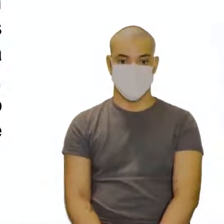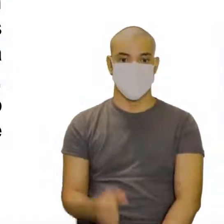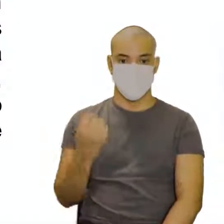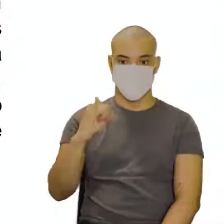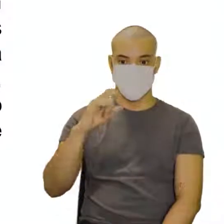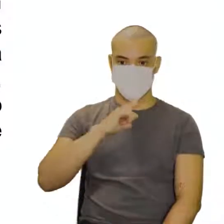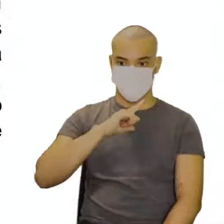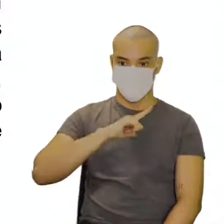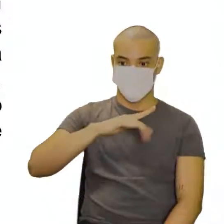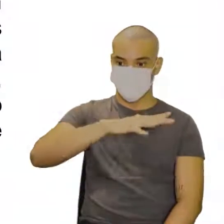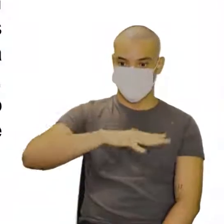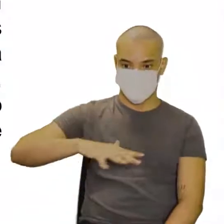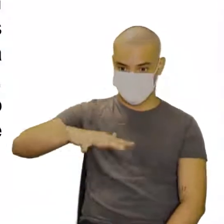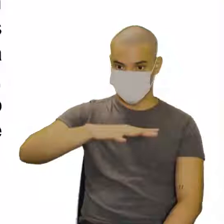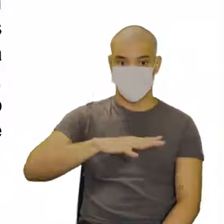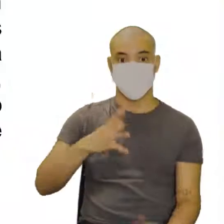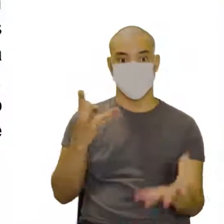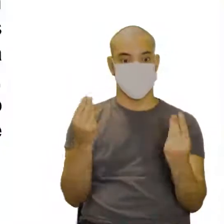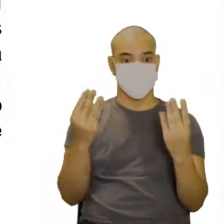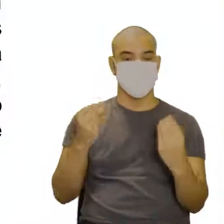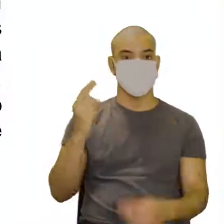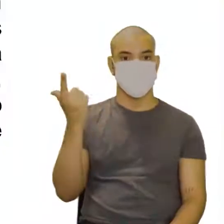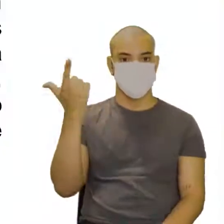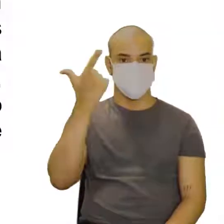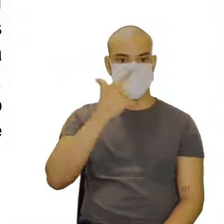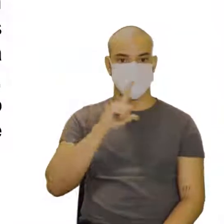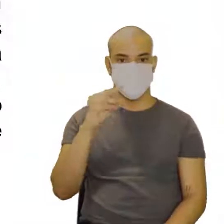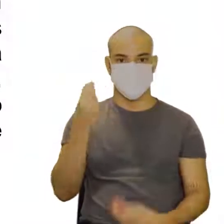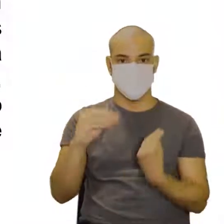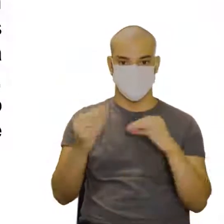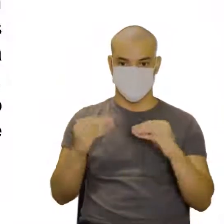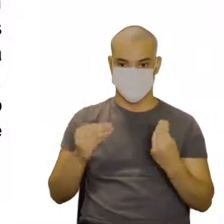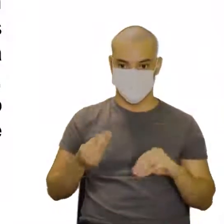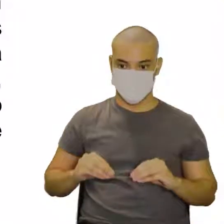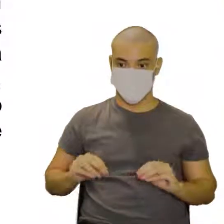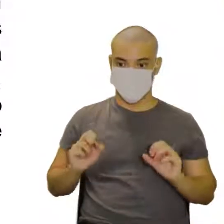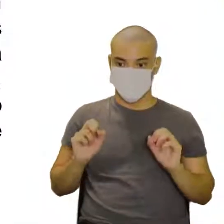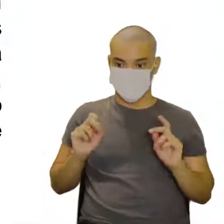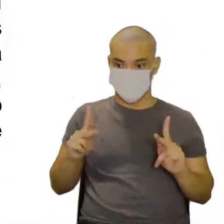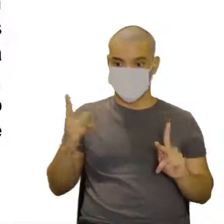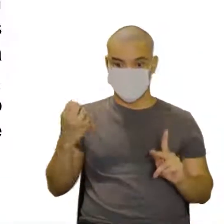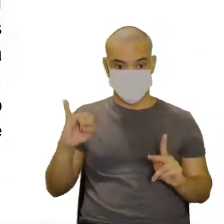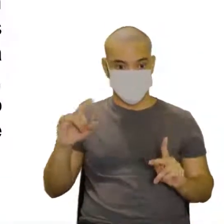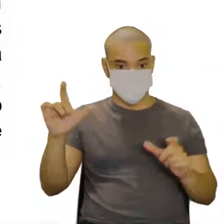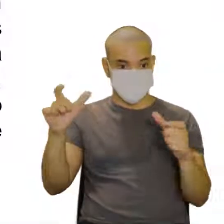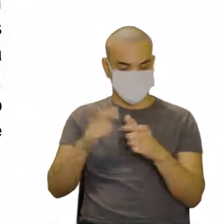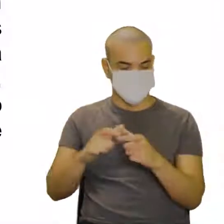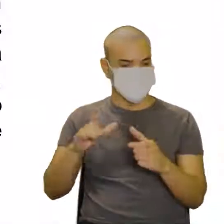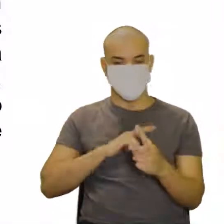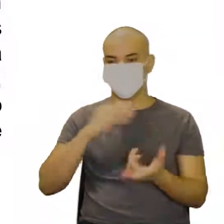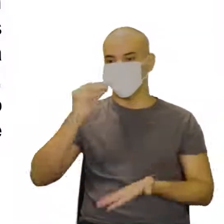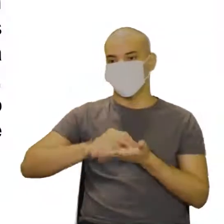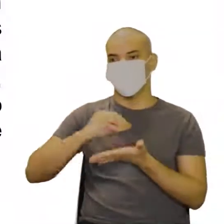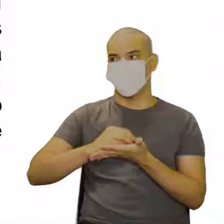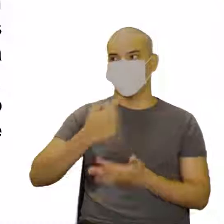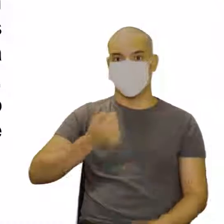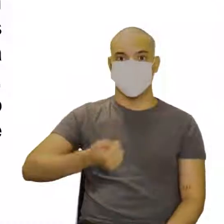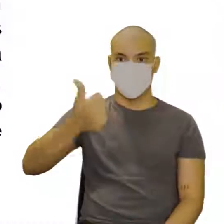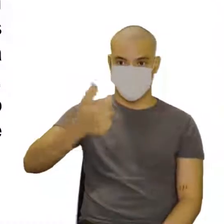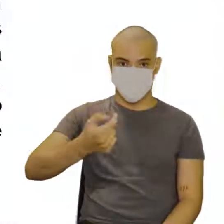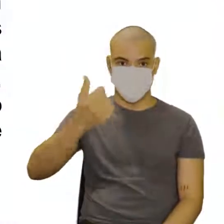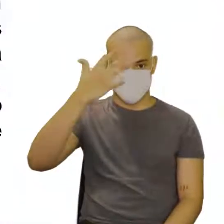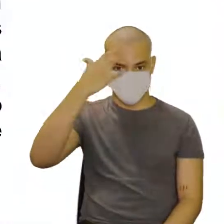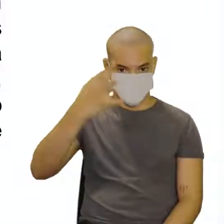eu vou conseguir armazenar muita carga nessa área, ok? Se eu tenho uma área pequena, eu não vou armazenar tanta carga assim. Entendido